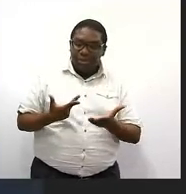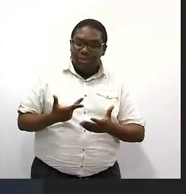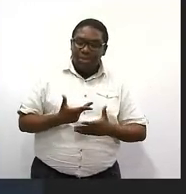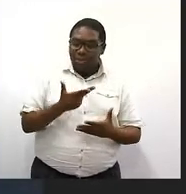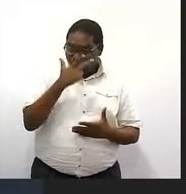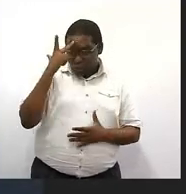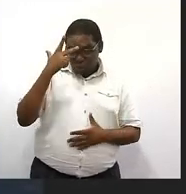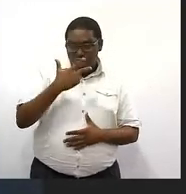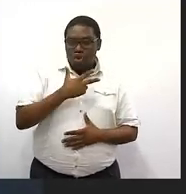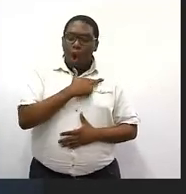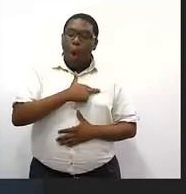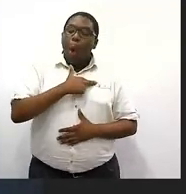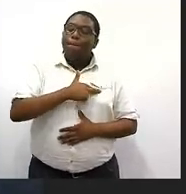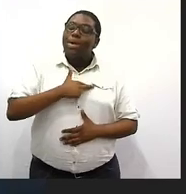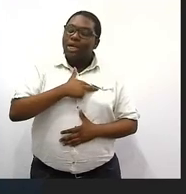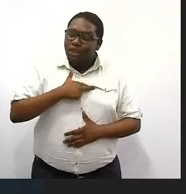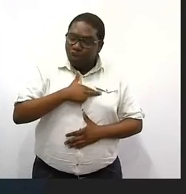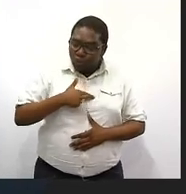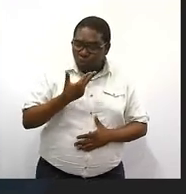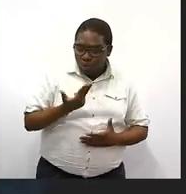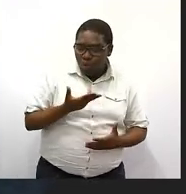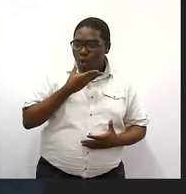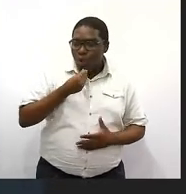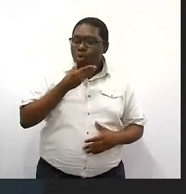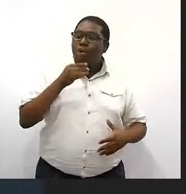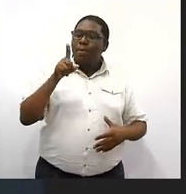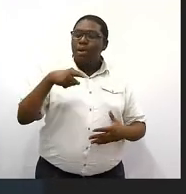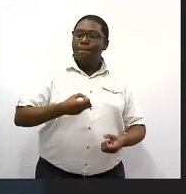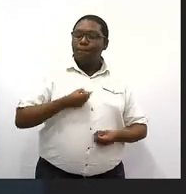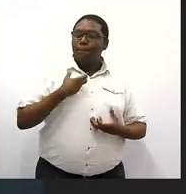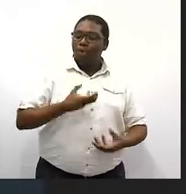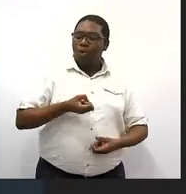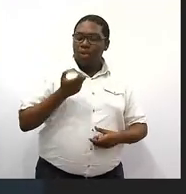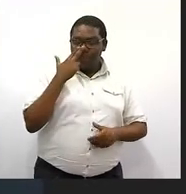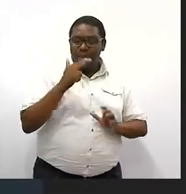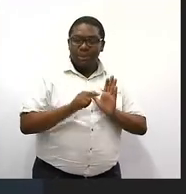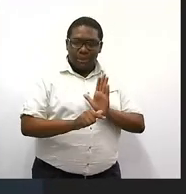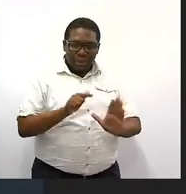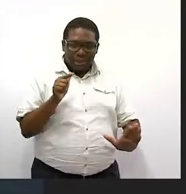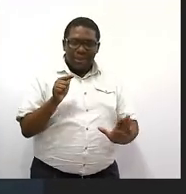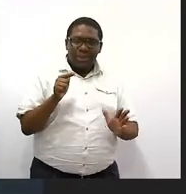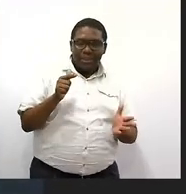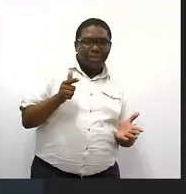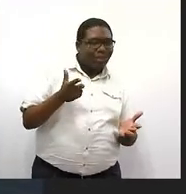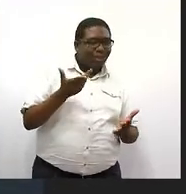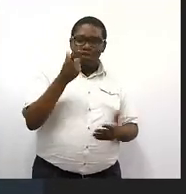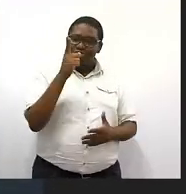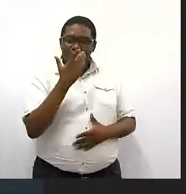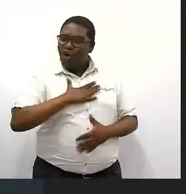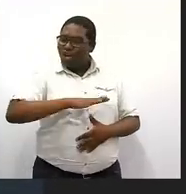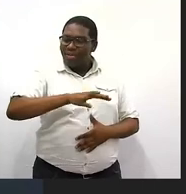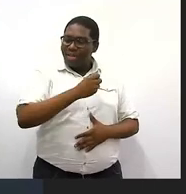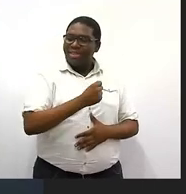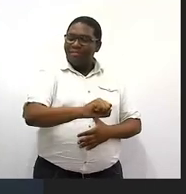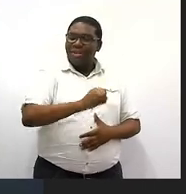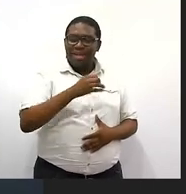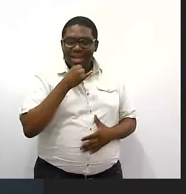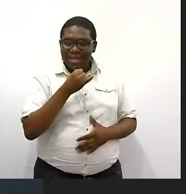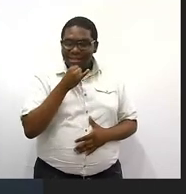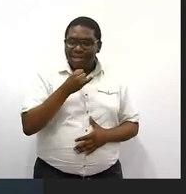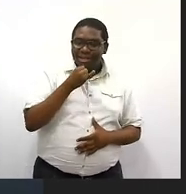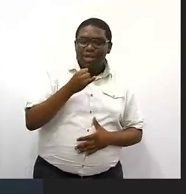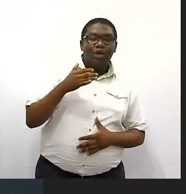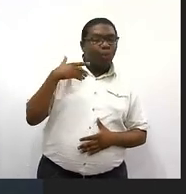né? Tanto é que o João Cabral se dizia um poeta meio que antirromântico, não defendia muito, né, a questão lírica